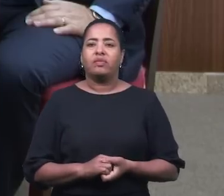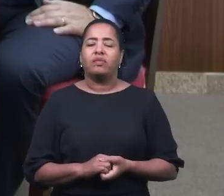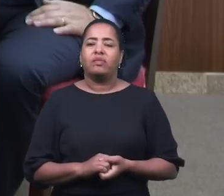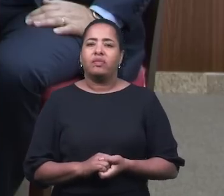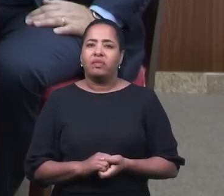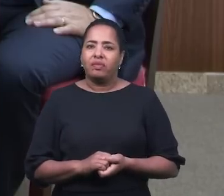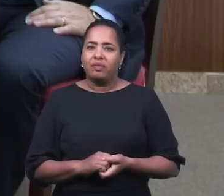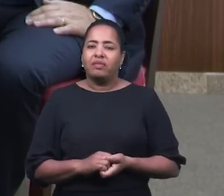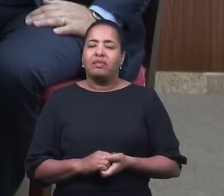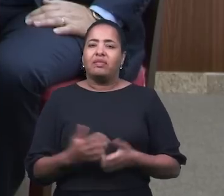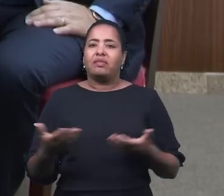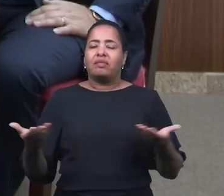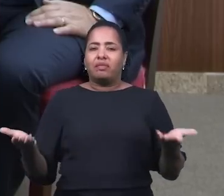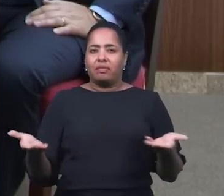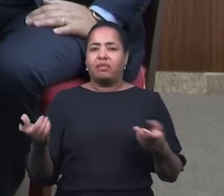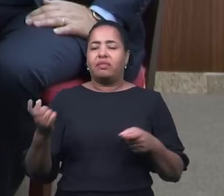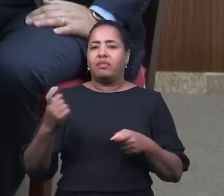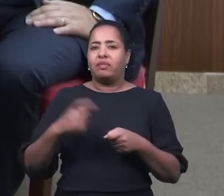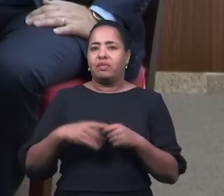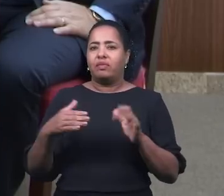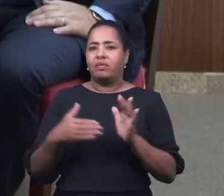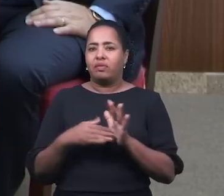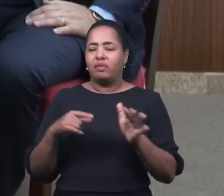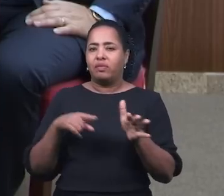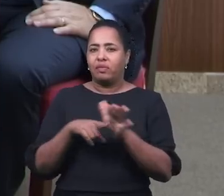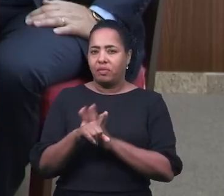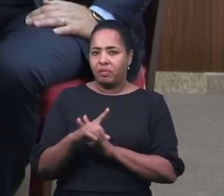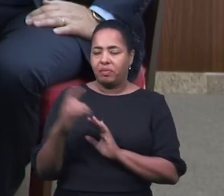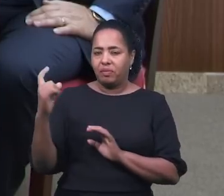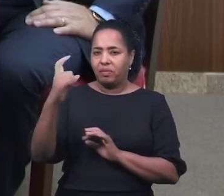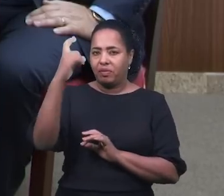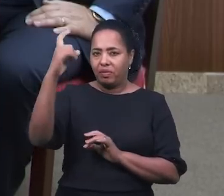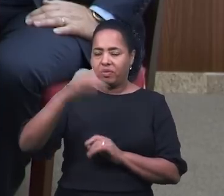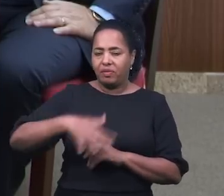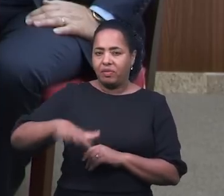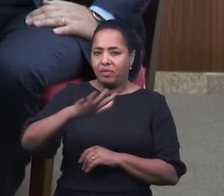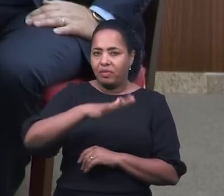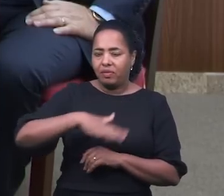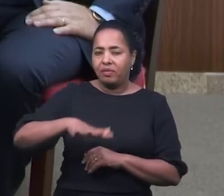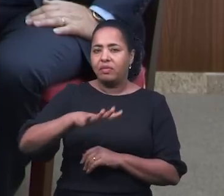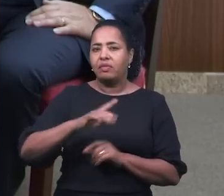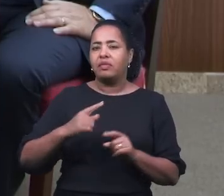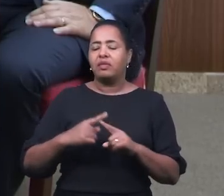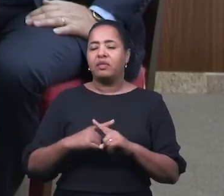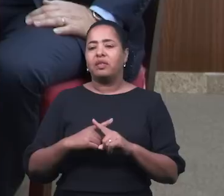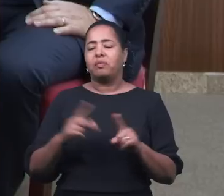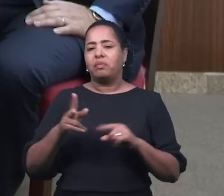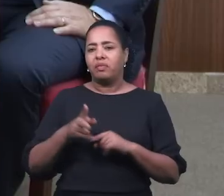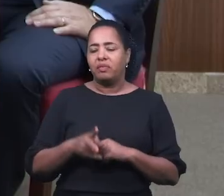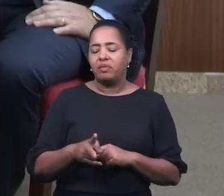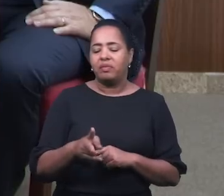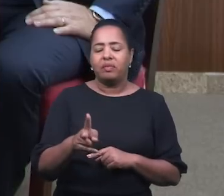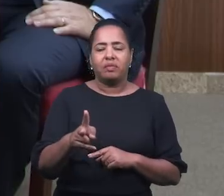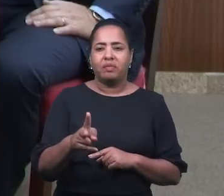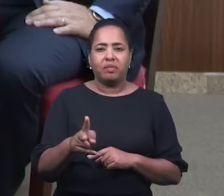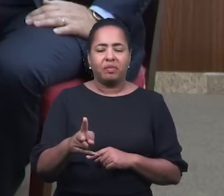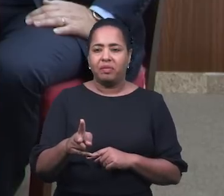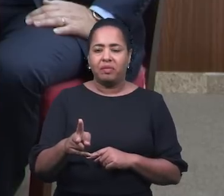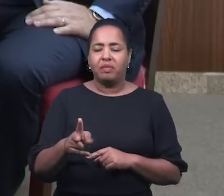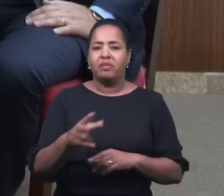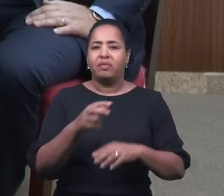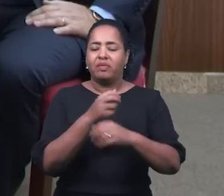irmãos, retornamos agora desta última pergunta para os adultos de uma forma geral, mas eu não posso seguir adiante sem deixar